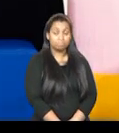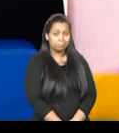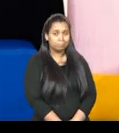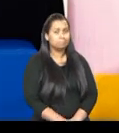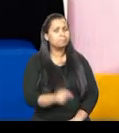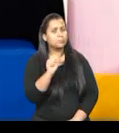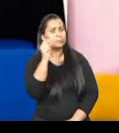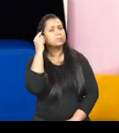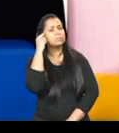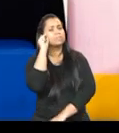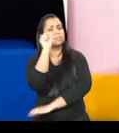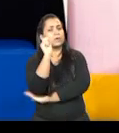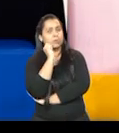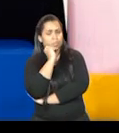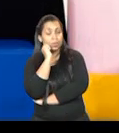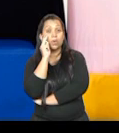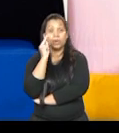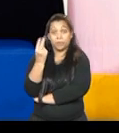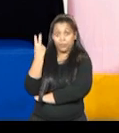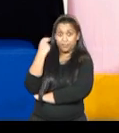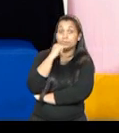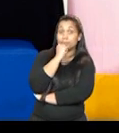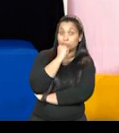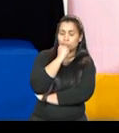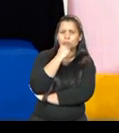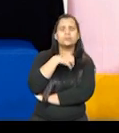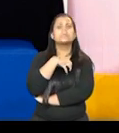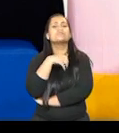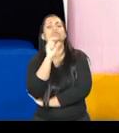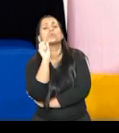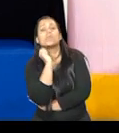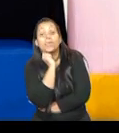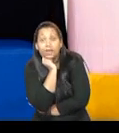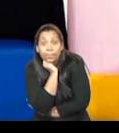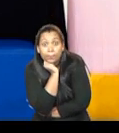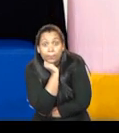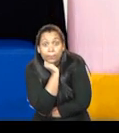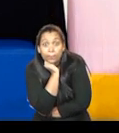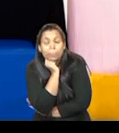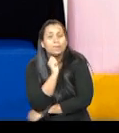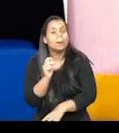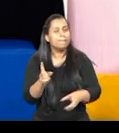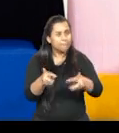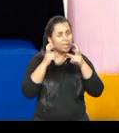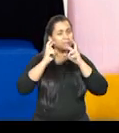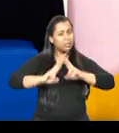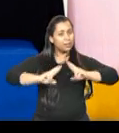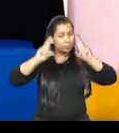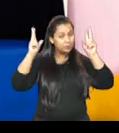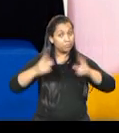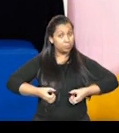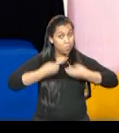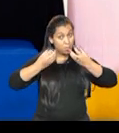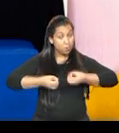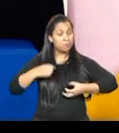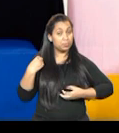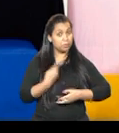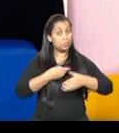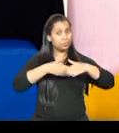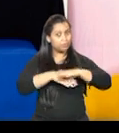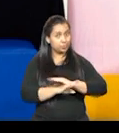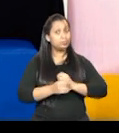O que vocês pensaram quando viram isso? O que vocês sentiram? Percebe a diferença dos poemas que a gente está